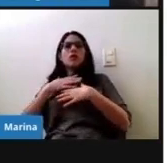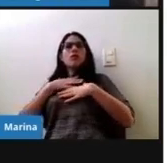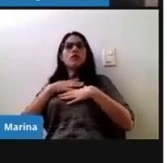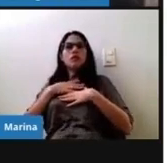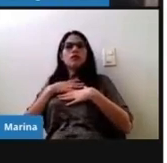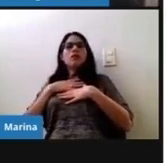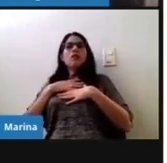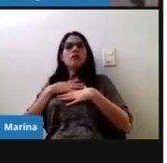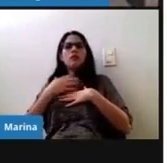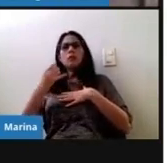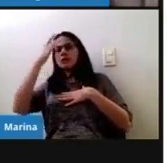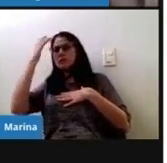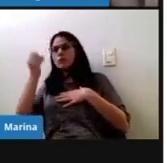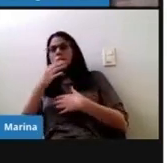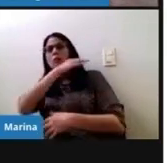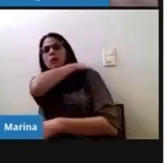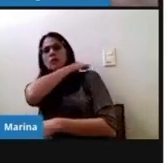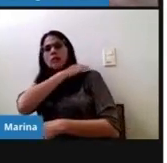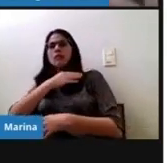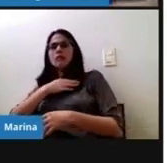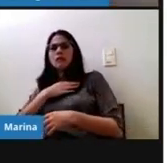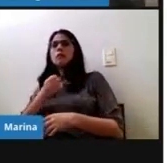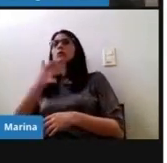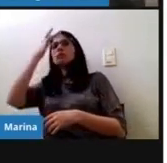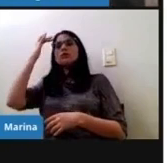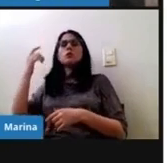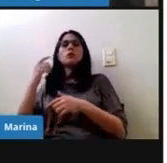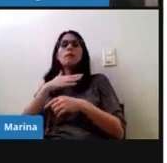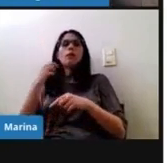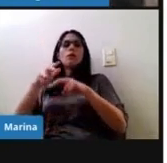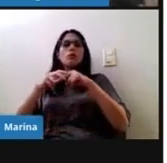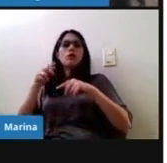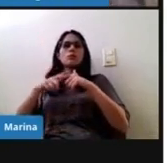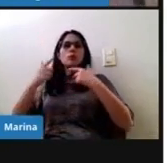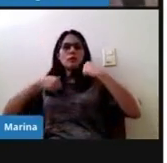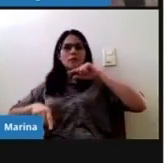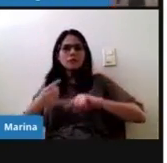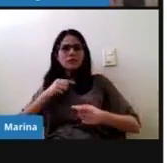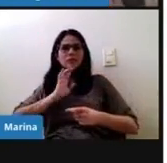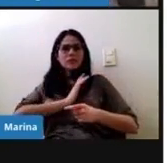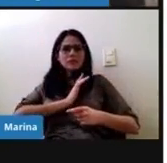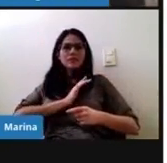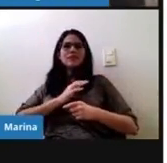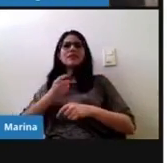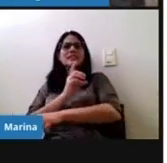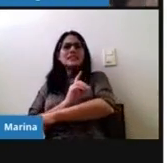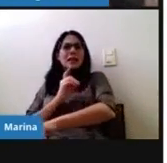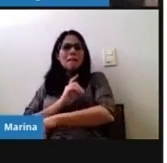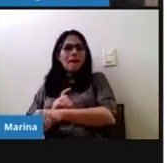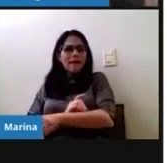respiratório, mortalidade por doenças do aparelho circulatório, neoplasias, diabetes e o percentual